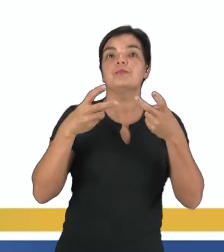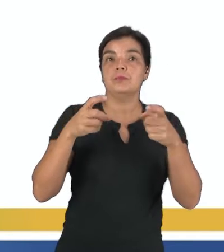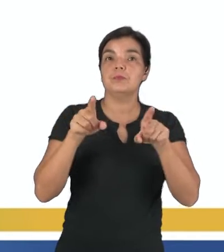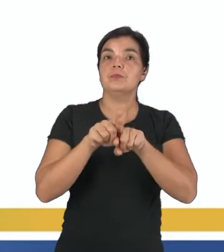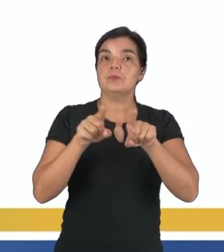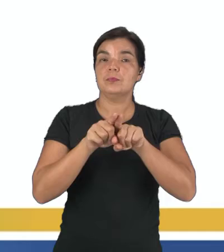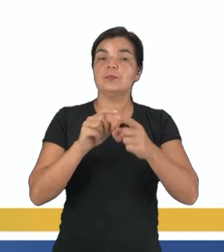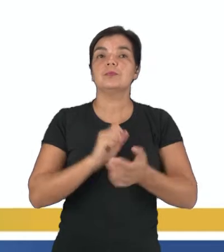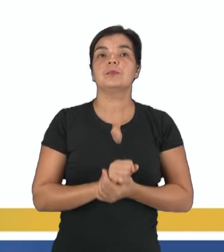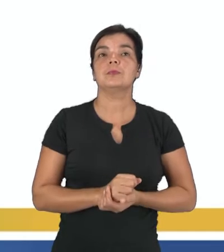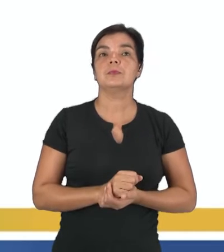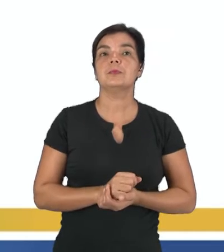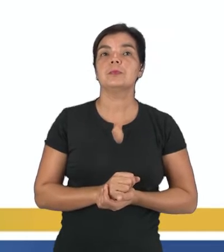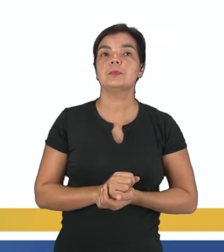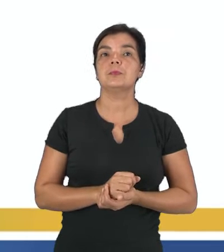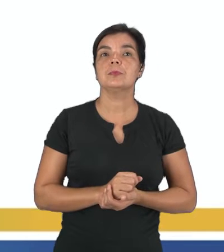a